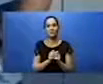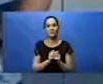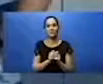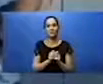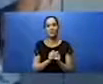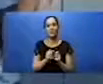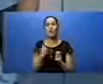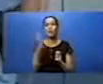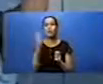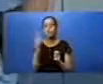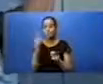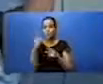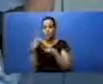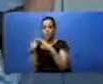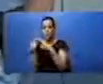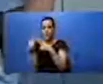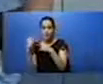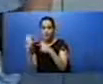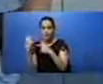2. 2 vezes 1,